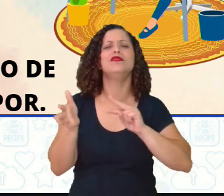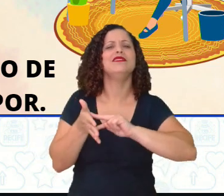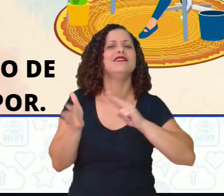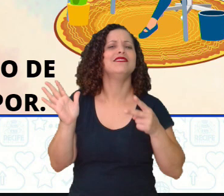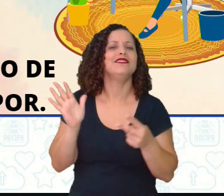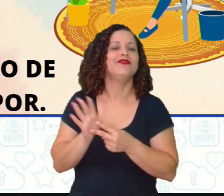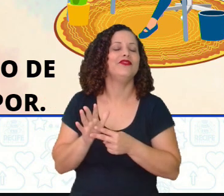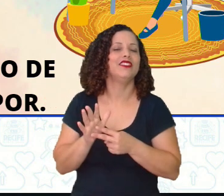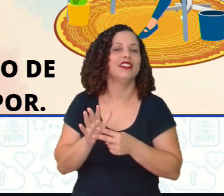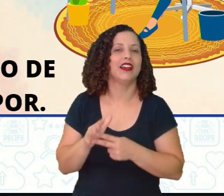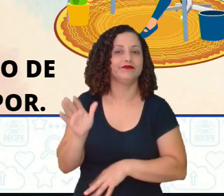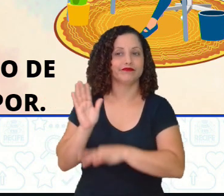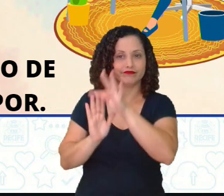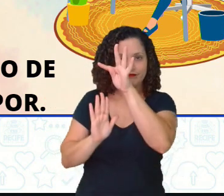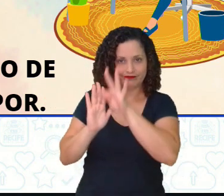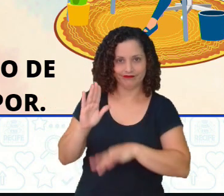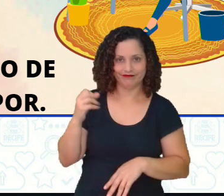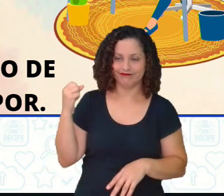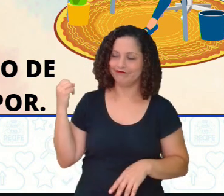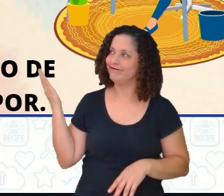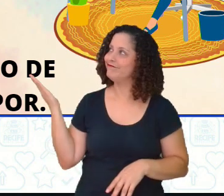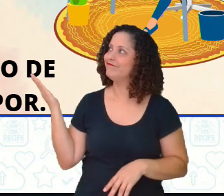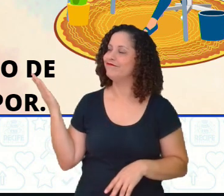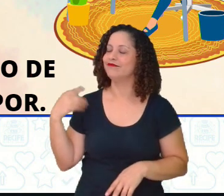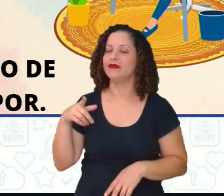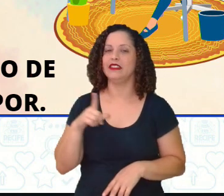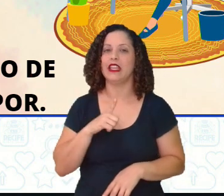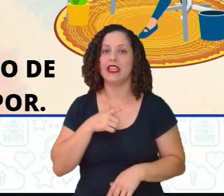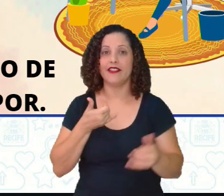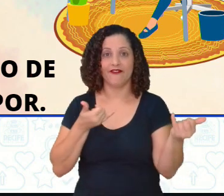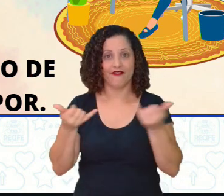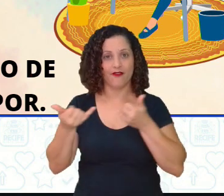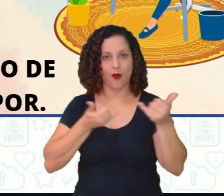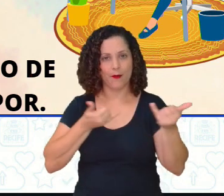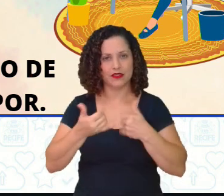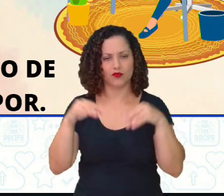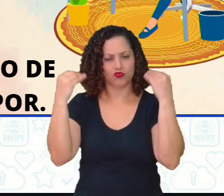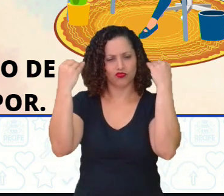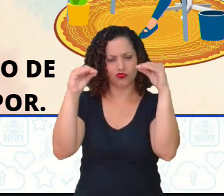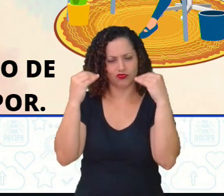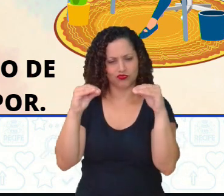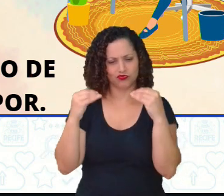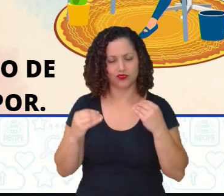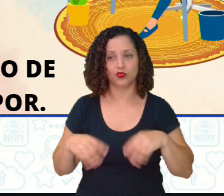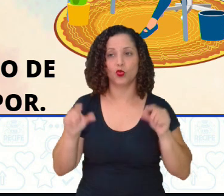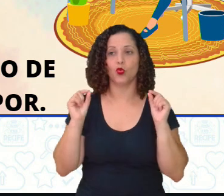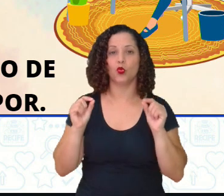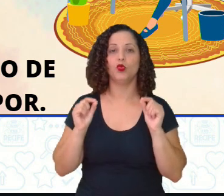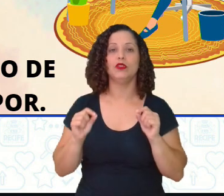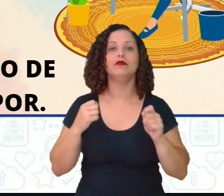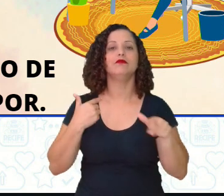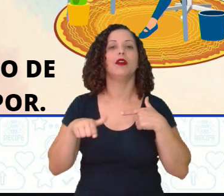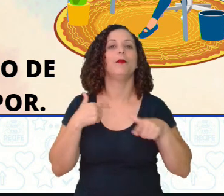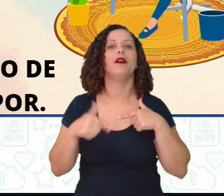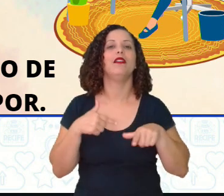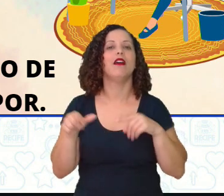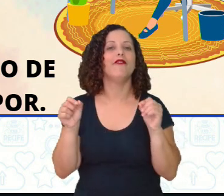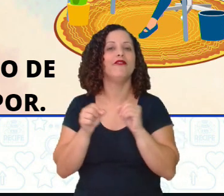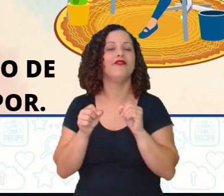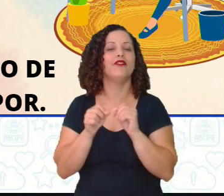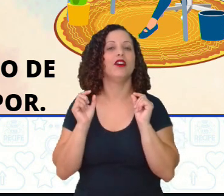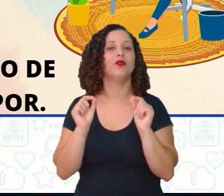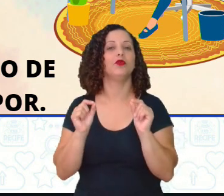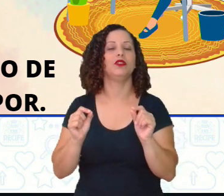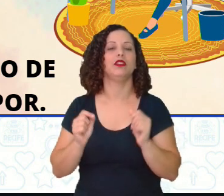Aí, nesse texto, eu consegui colocar algumas informações sobre o que faz um paisagista. Vamos lá? É